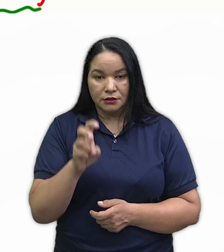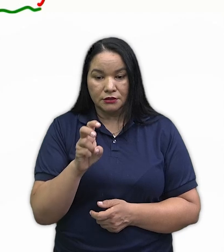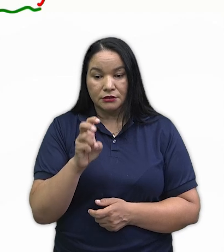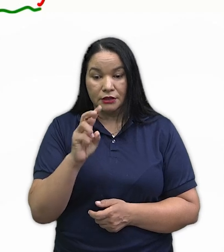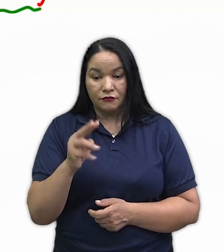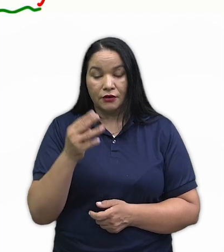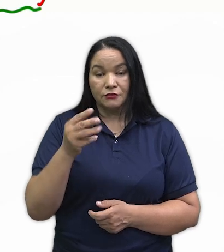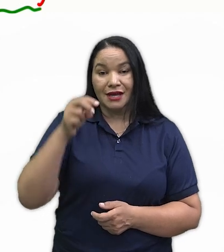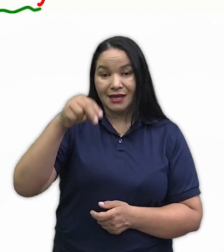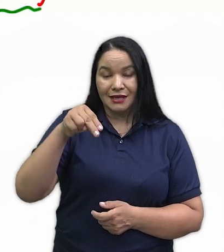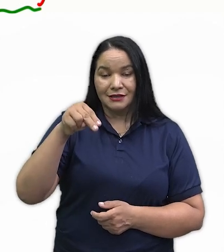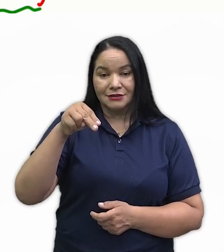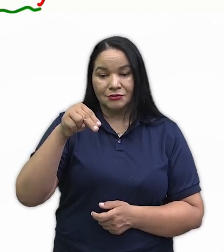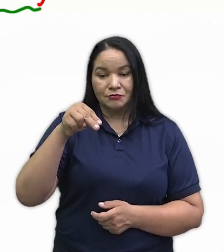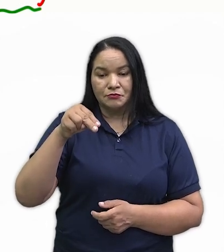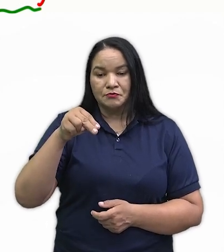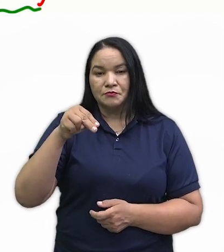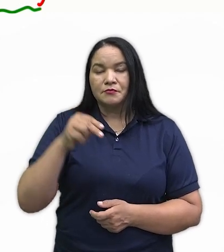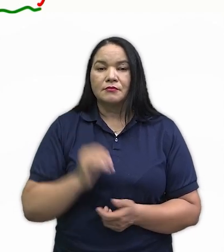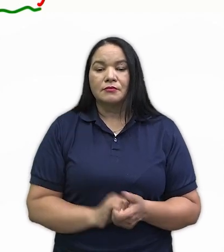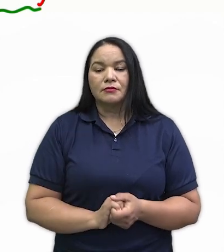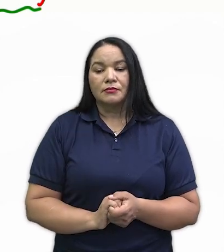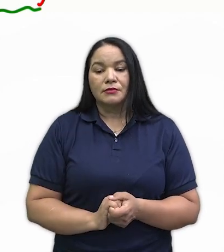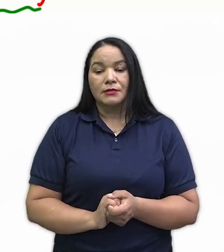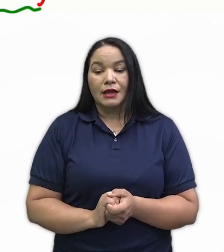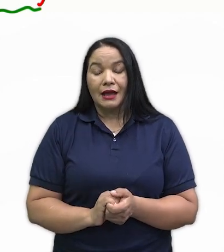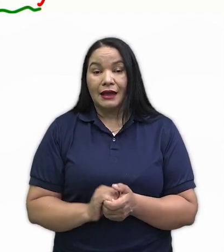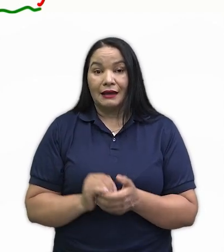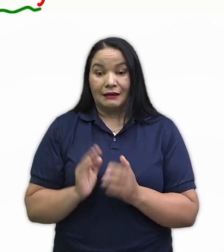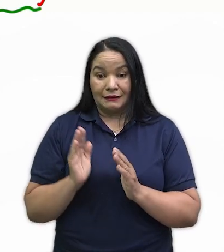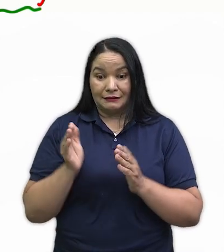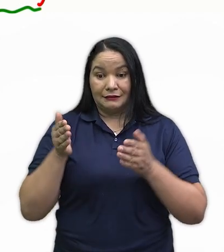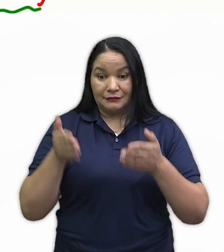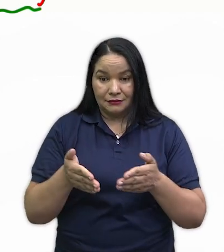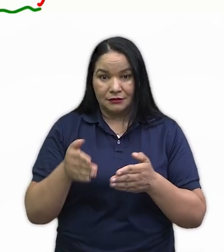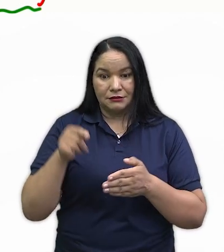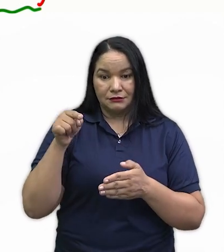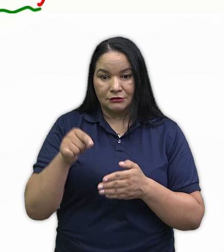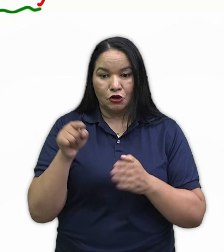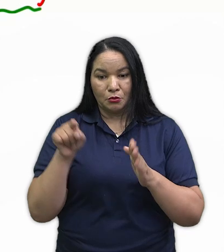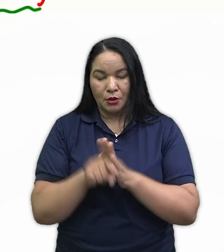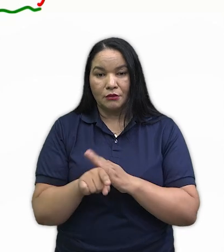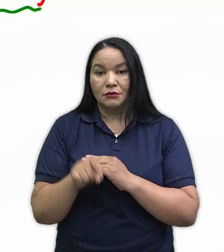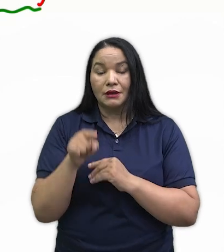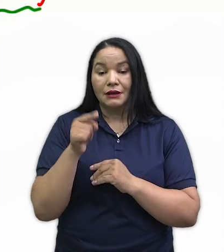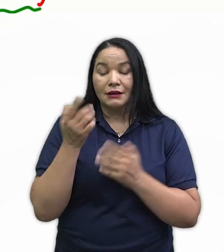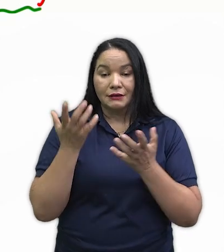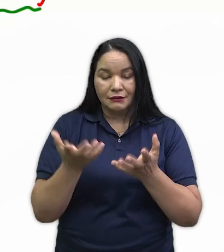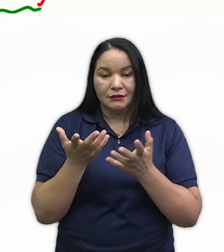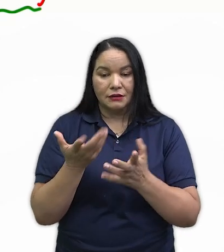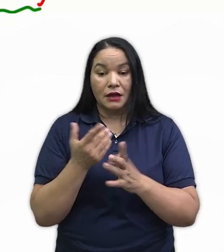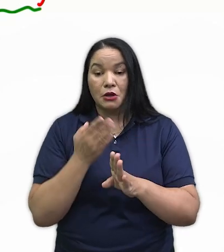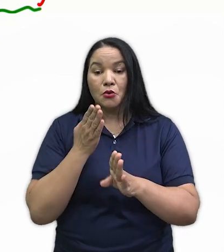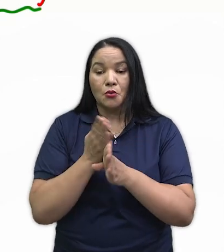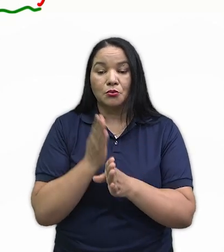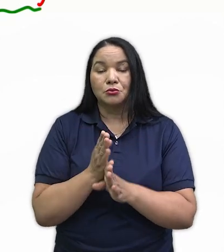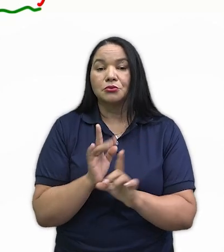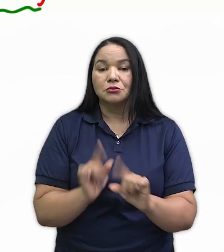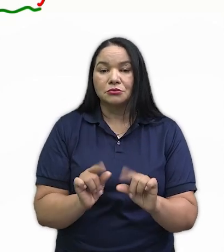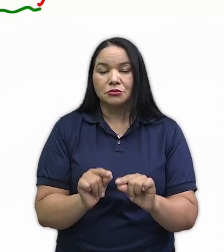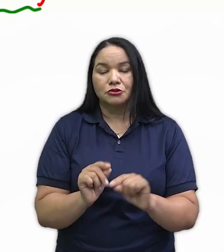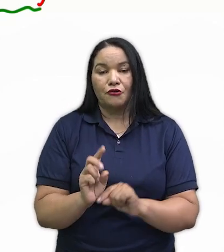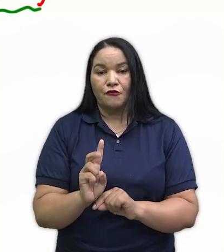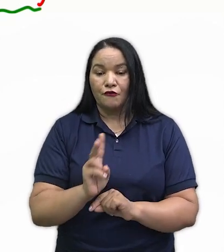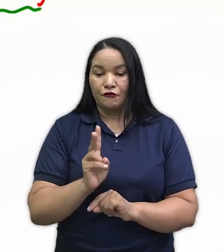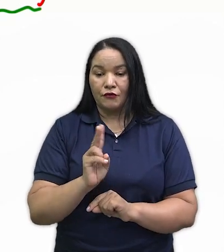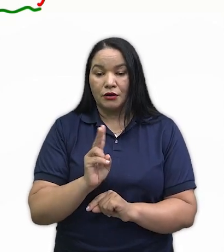1,015 elevado a n. Especificamente nessa questão, o que a gente quer encontrar é